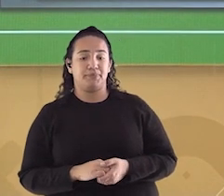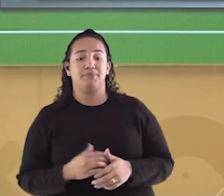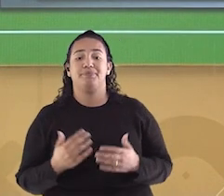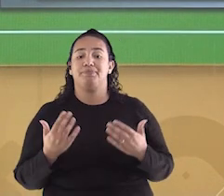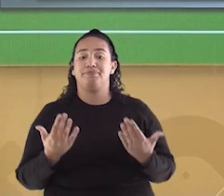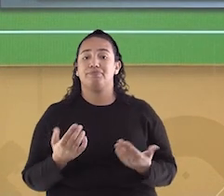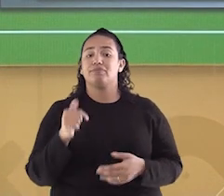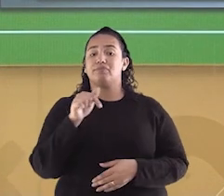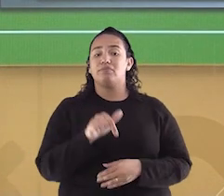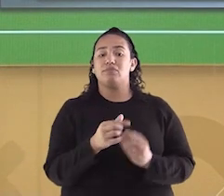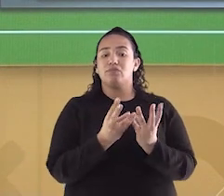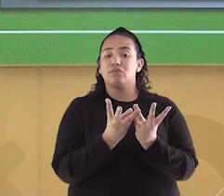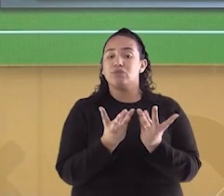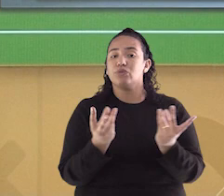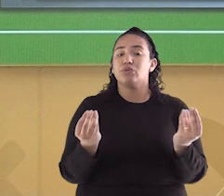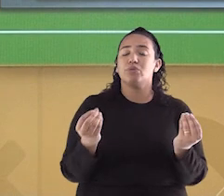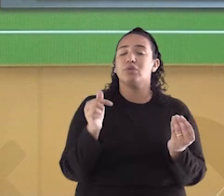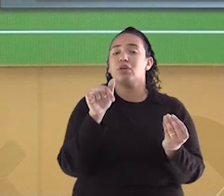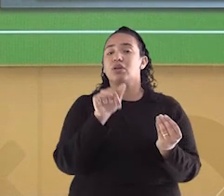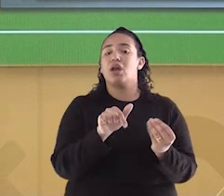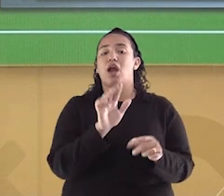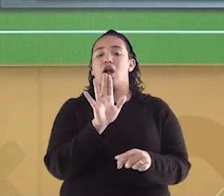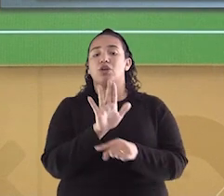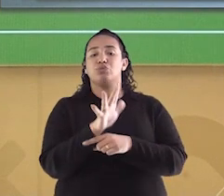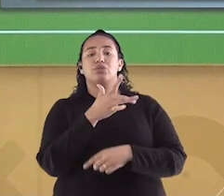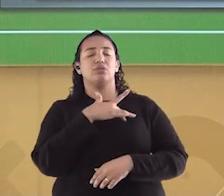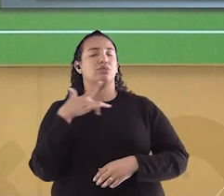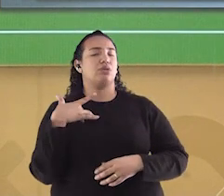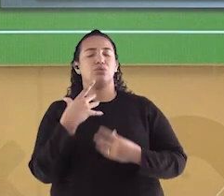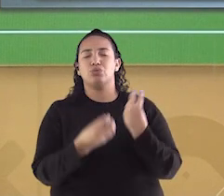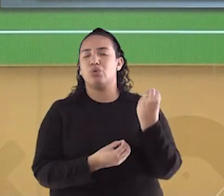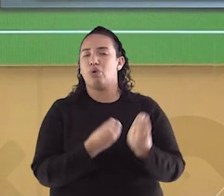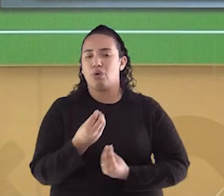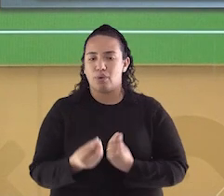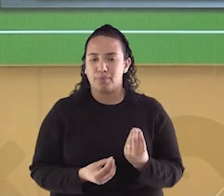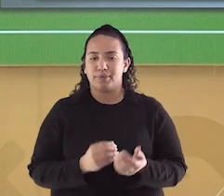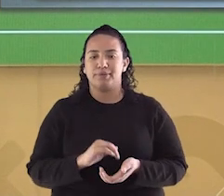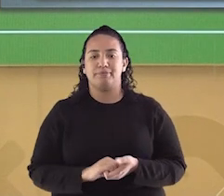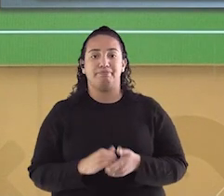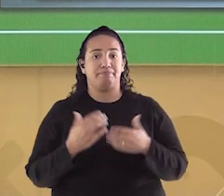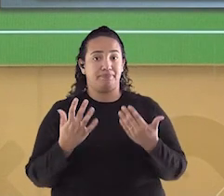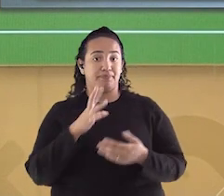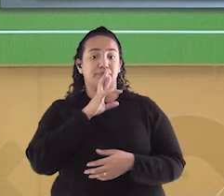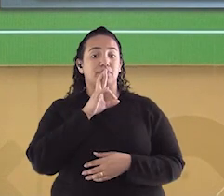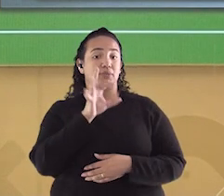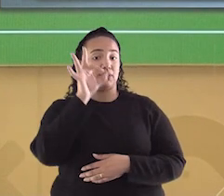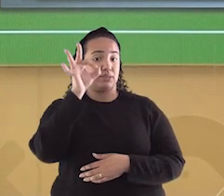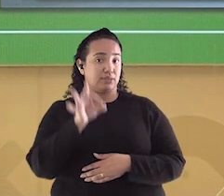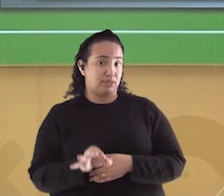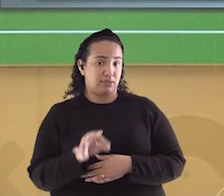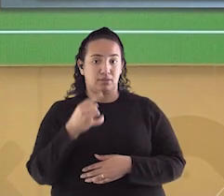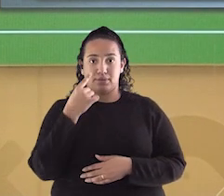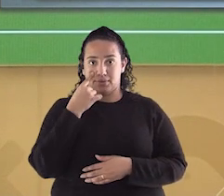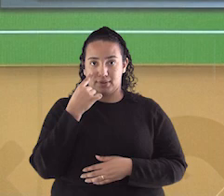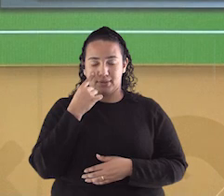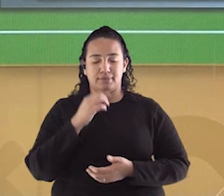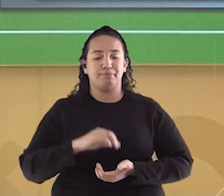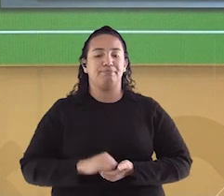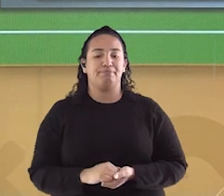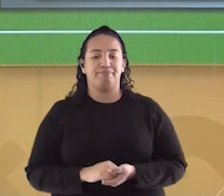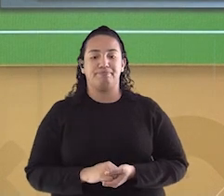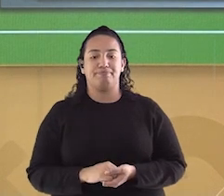Como a radioatividade, gente, pode agir a serviço da saúde? Vamos para a nossa correção? É a